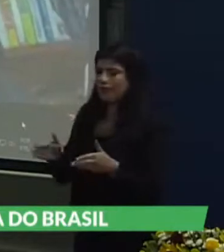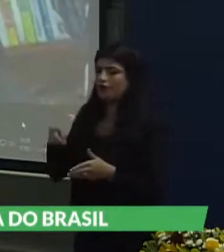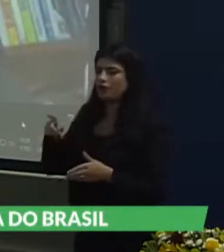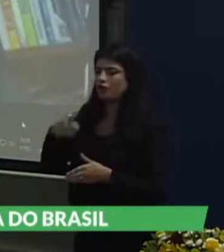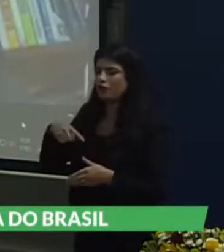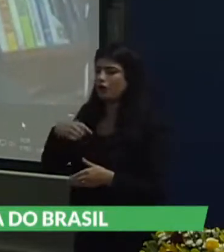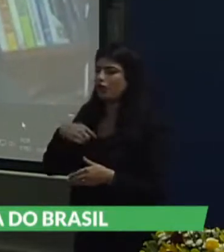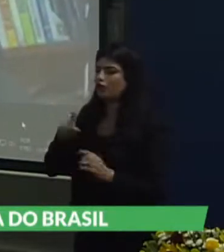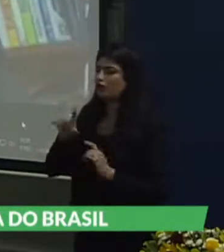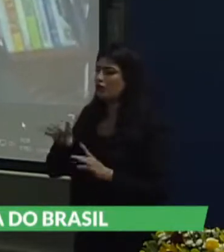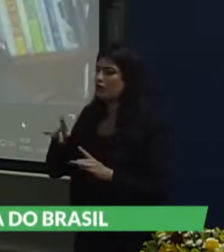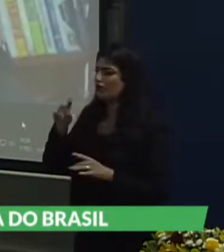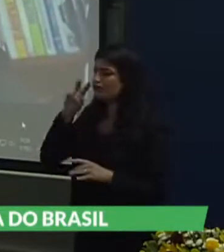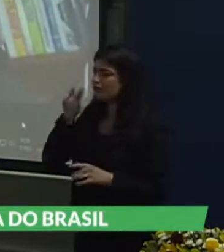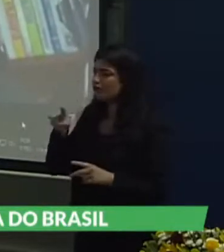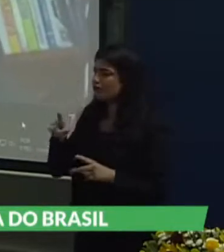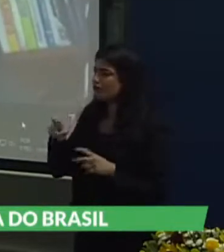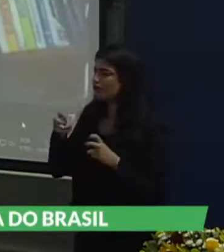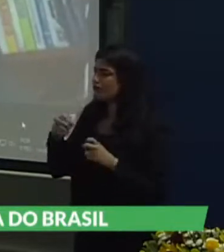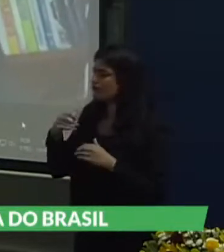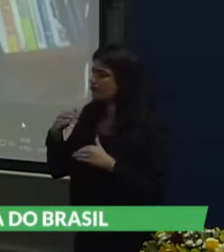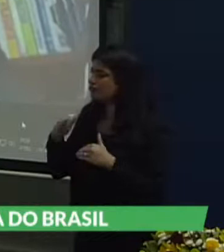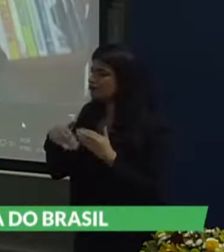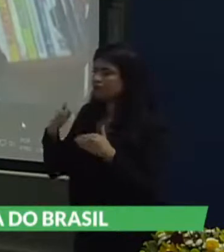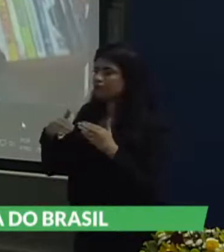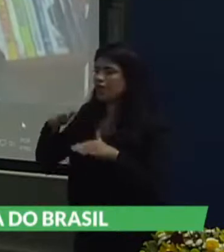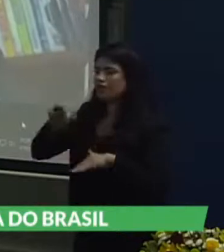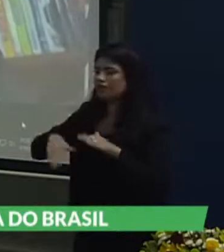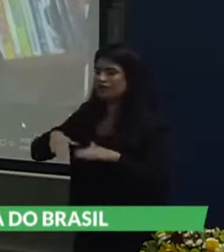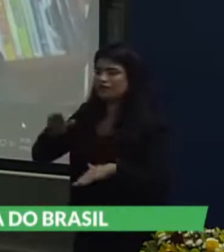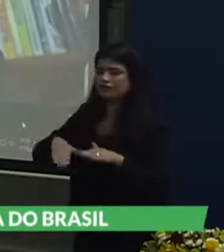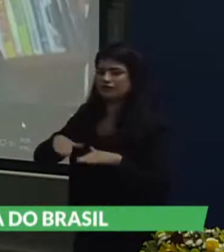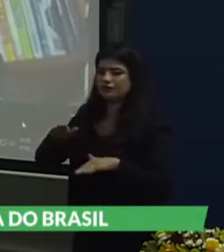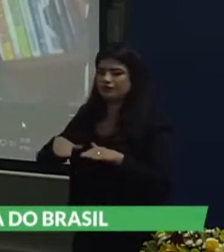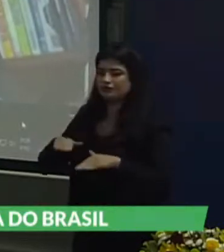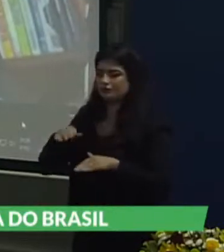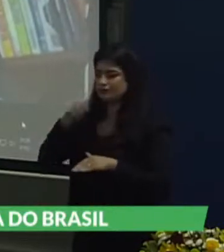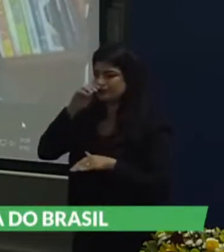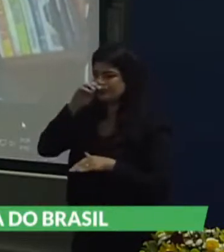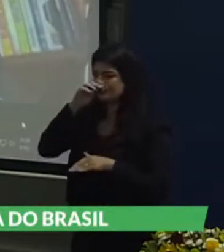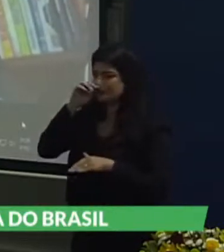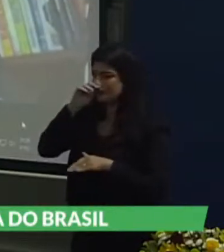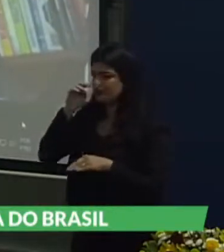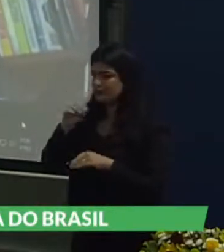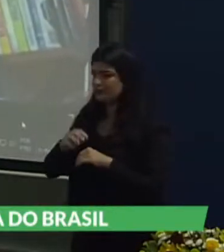ver avanços, às vezes